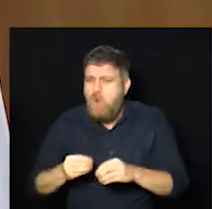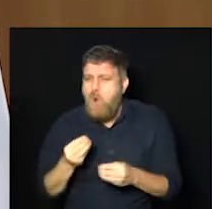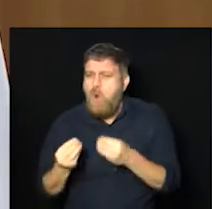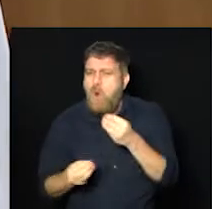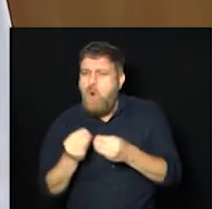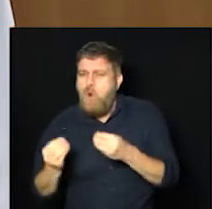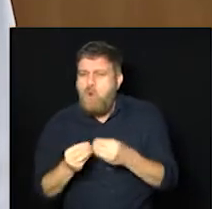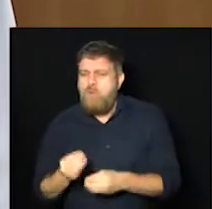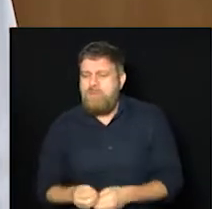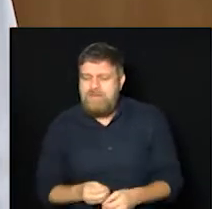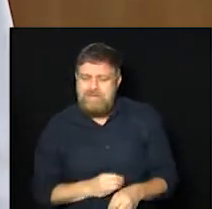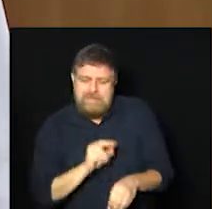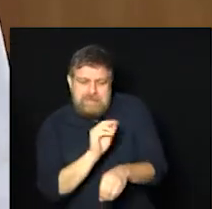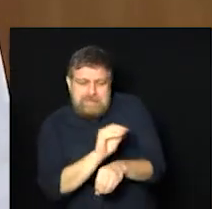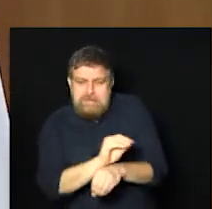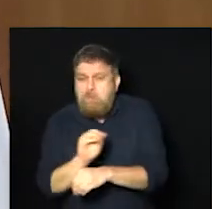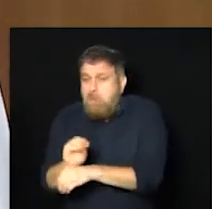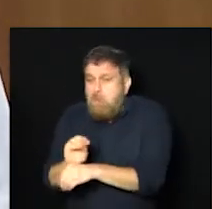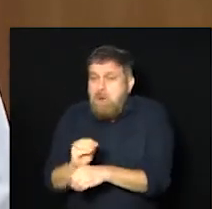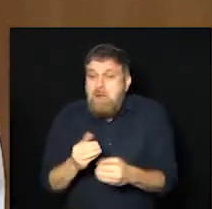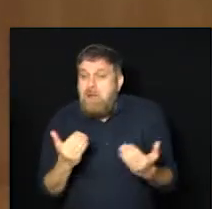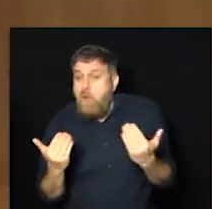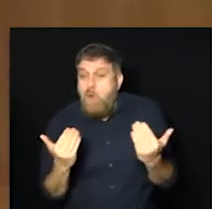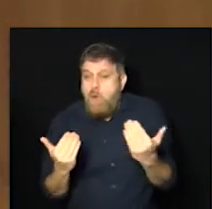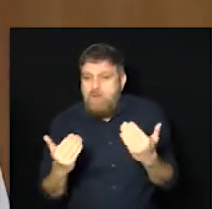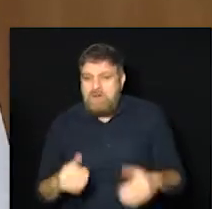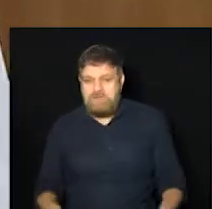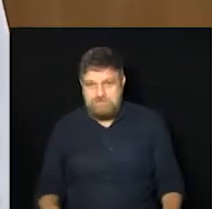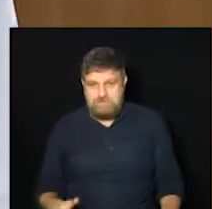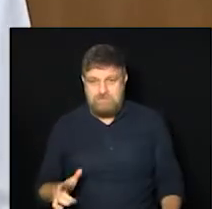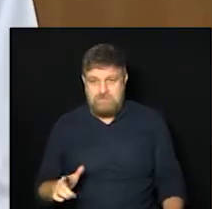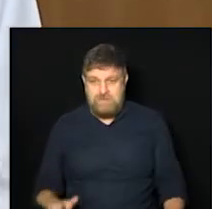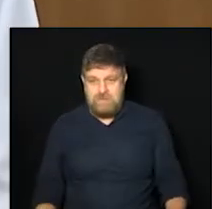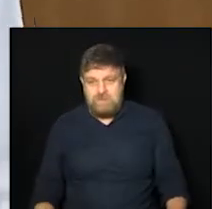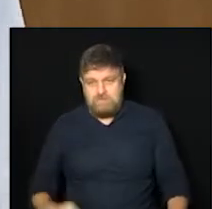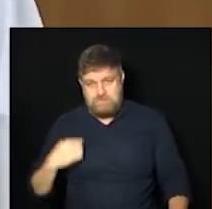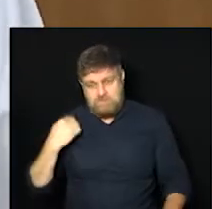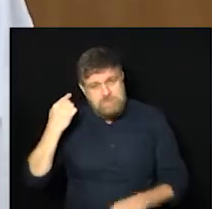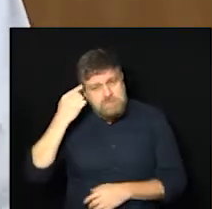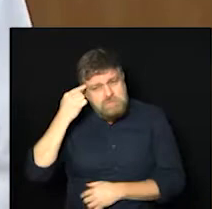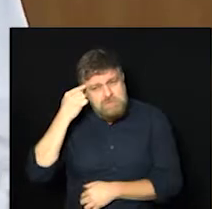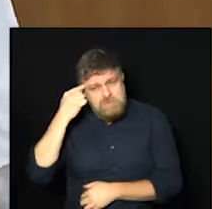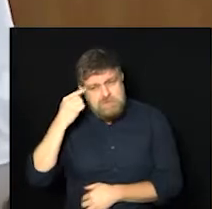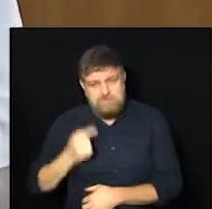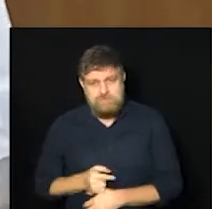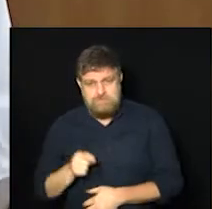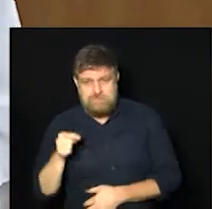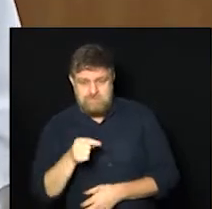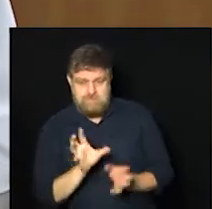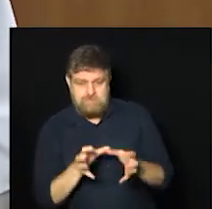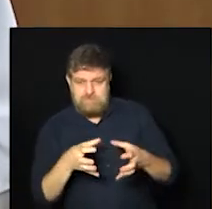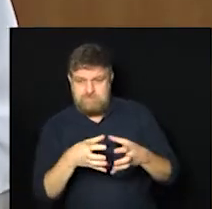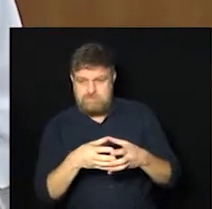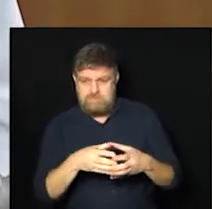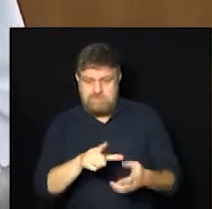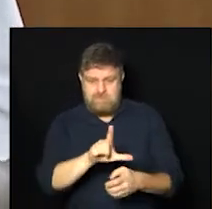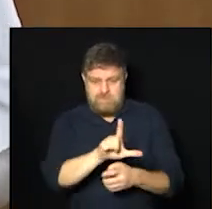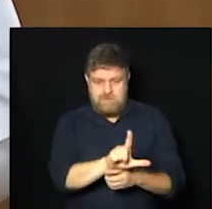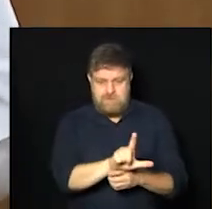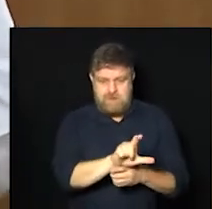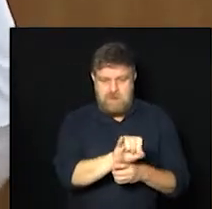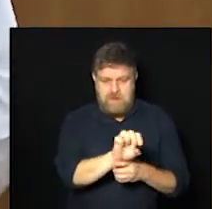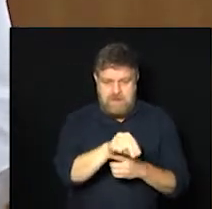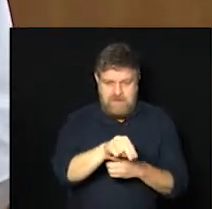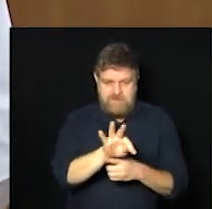o menos agressivo. Por favor, doutor. Sim, do ponto de vista biológico, o linfoma são extremamente diferentes